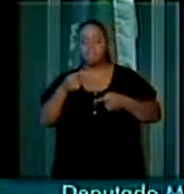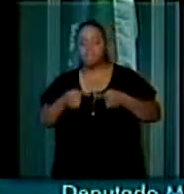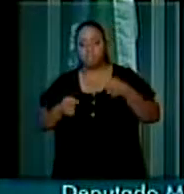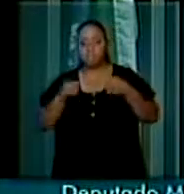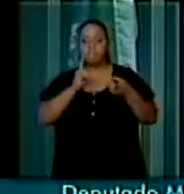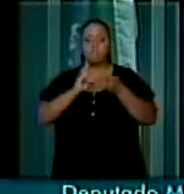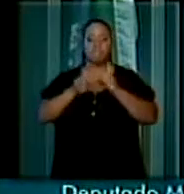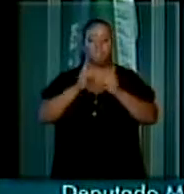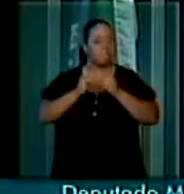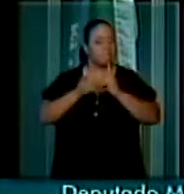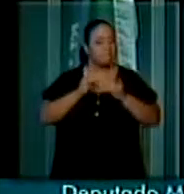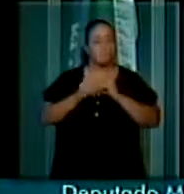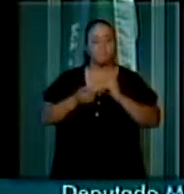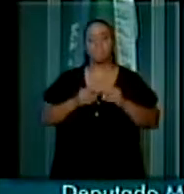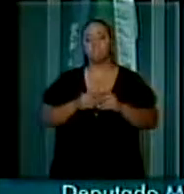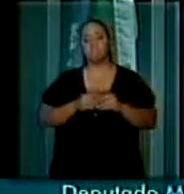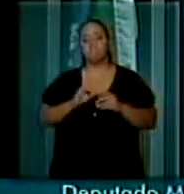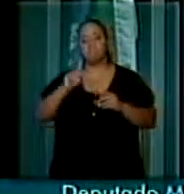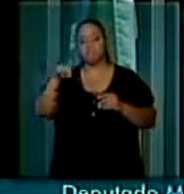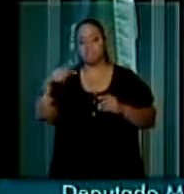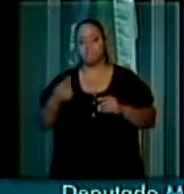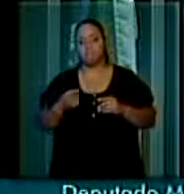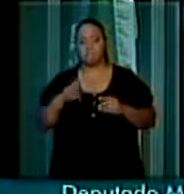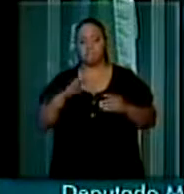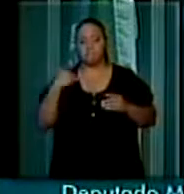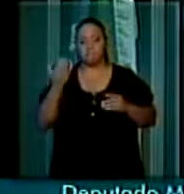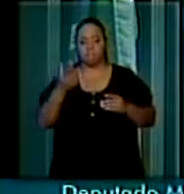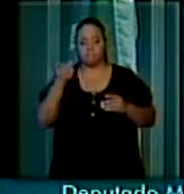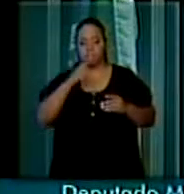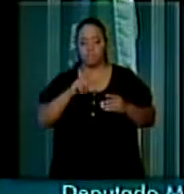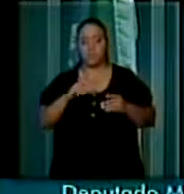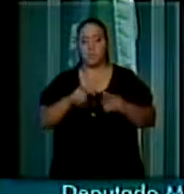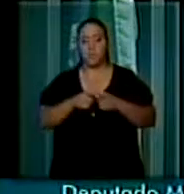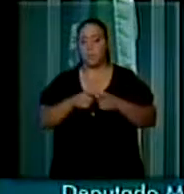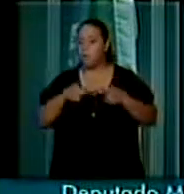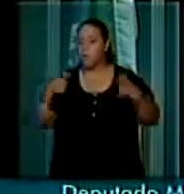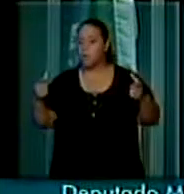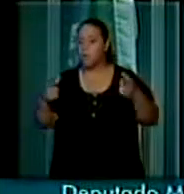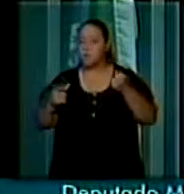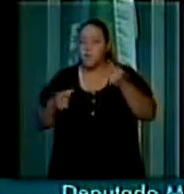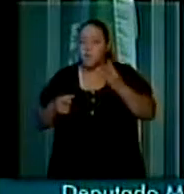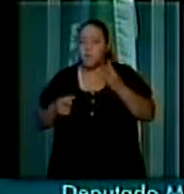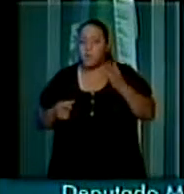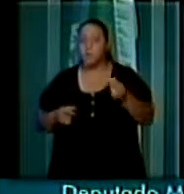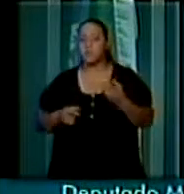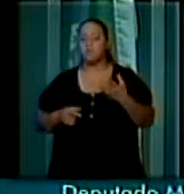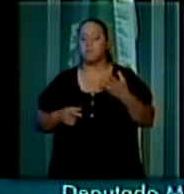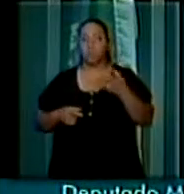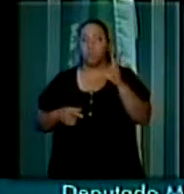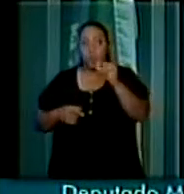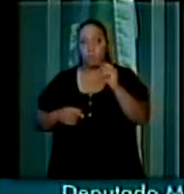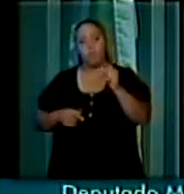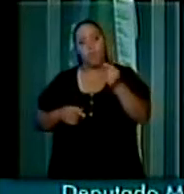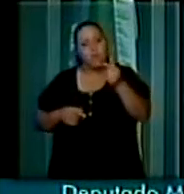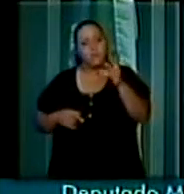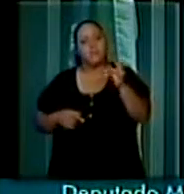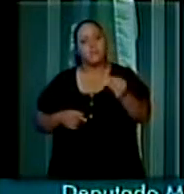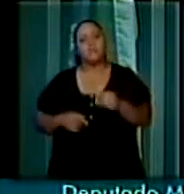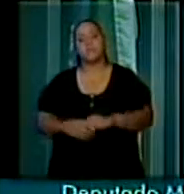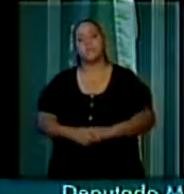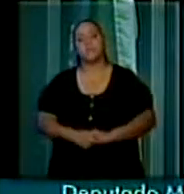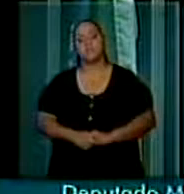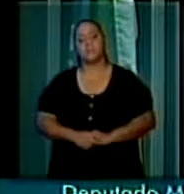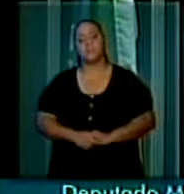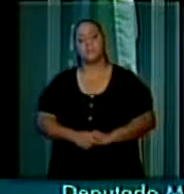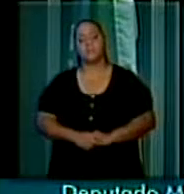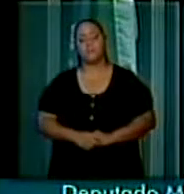muita discussão, praticamente pela maioria ou quase a total unanimidade, de que